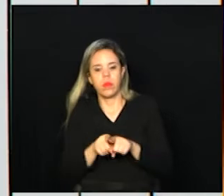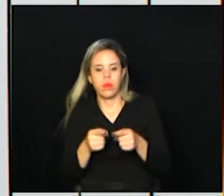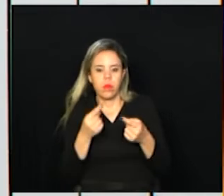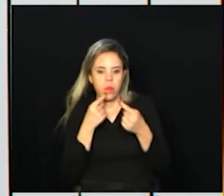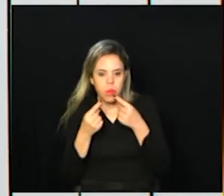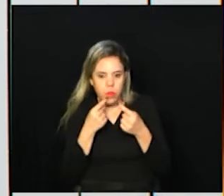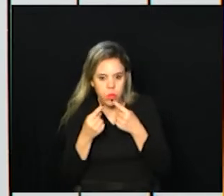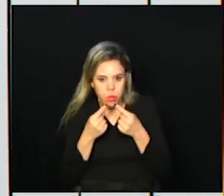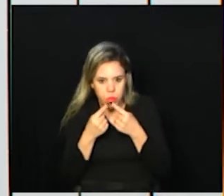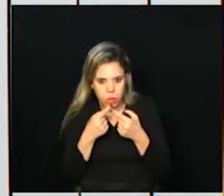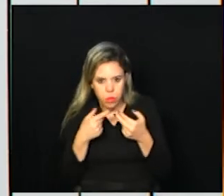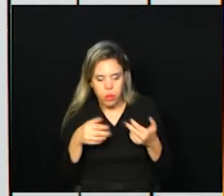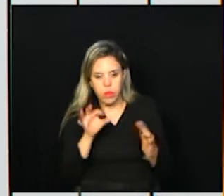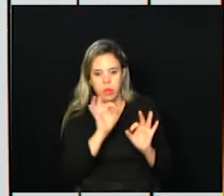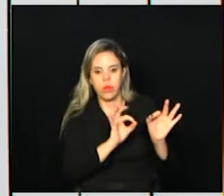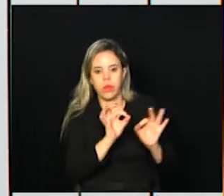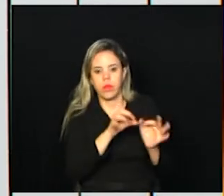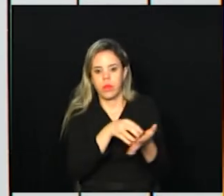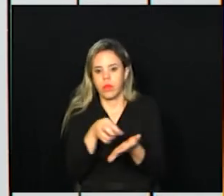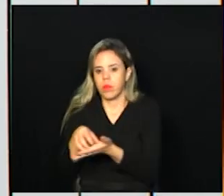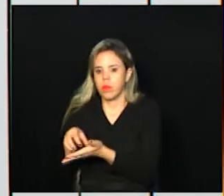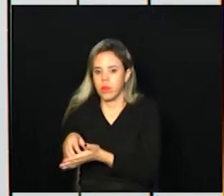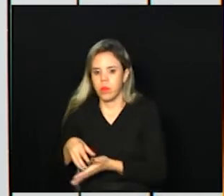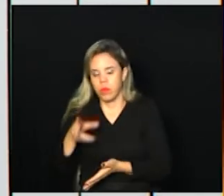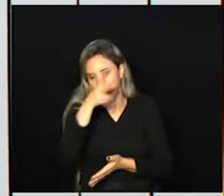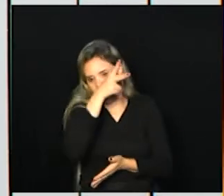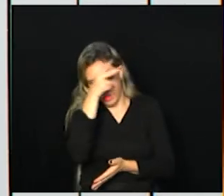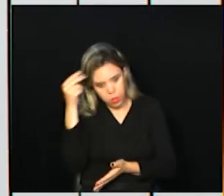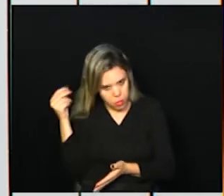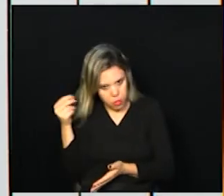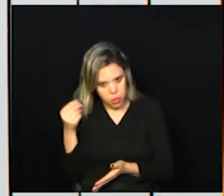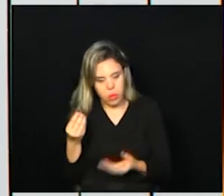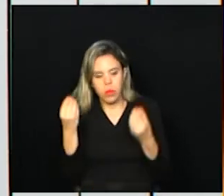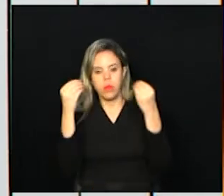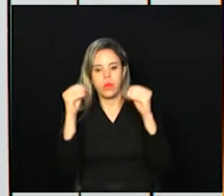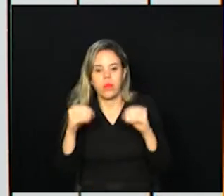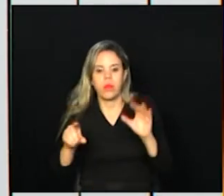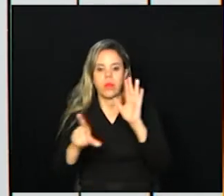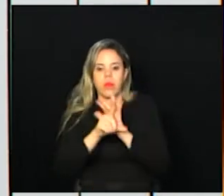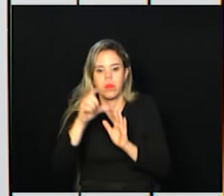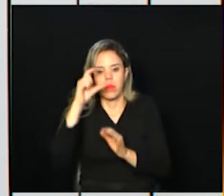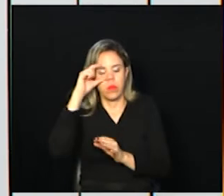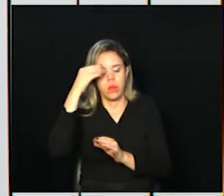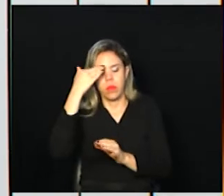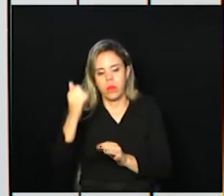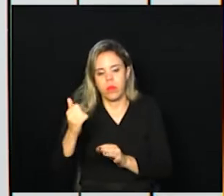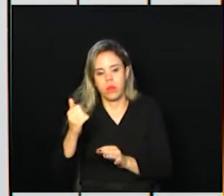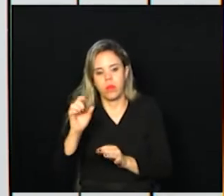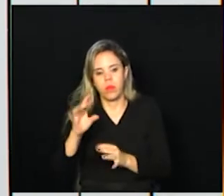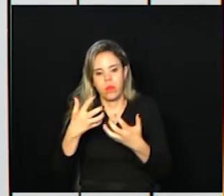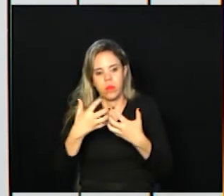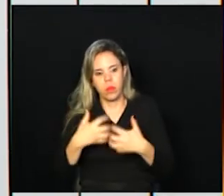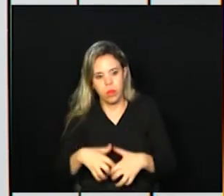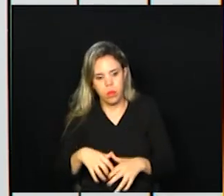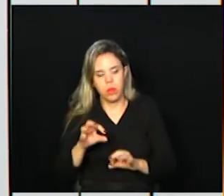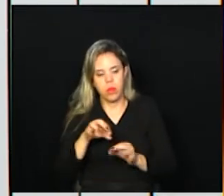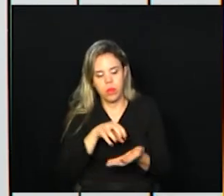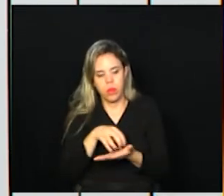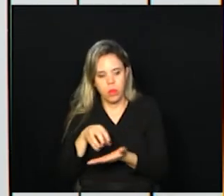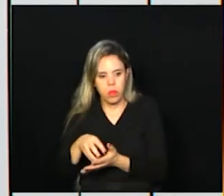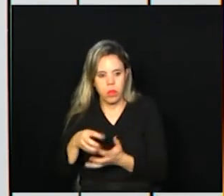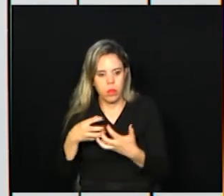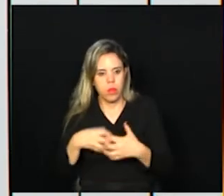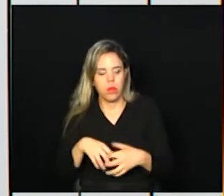diálogo com outras organizações, pela da prefeitura. A gente colocou aqui, a Lei Maria da Penha, ela só funciona porque ela é um organismo vivo e porque